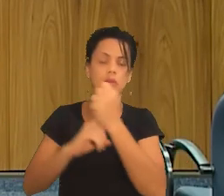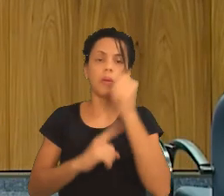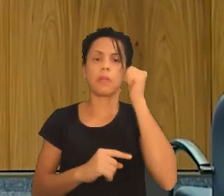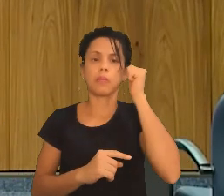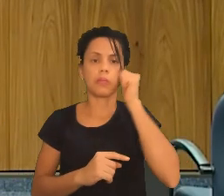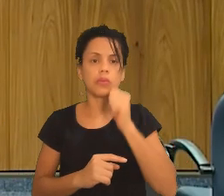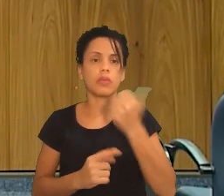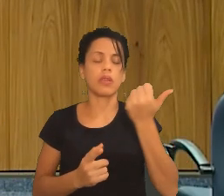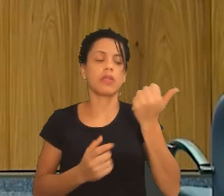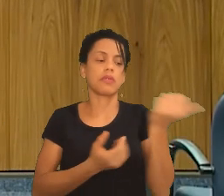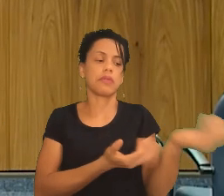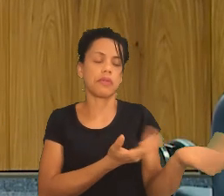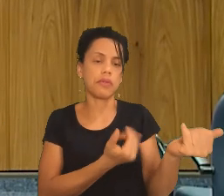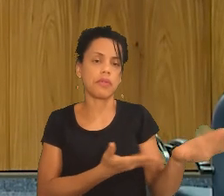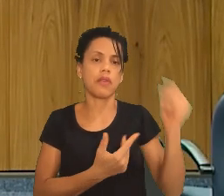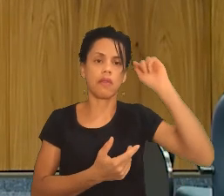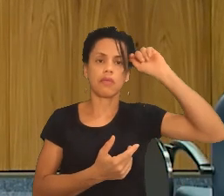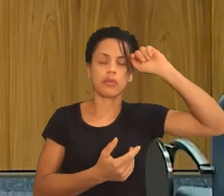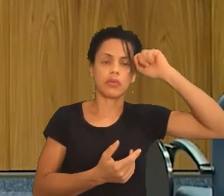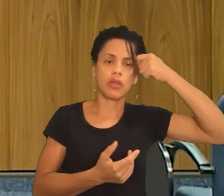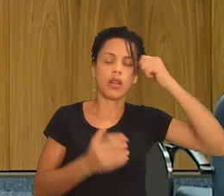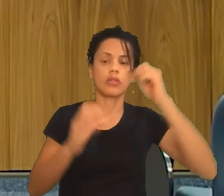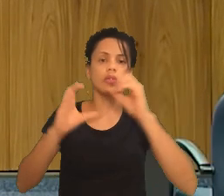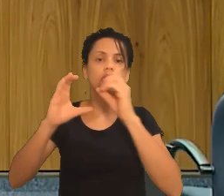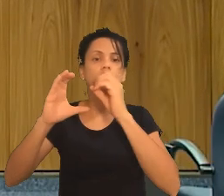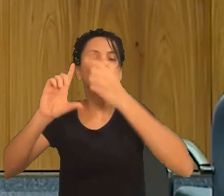negros, idosos, comunidade LGBT,